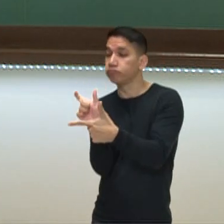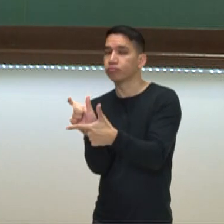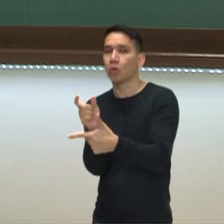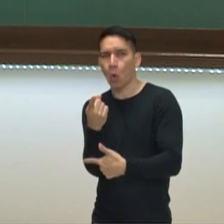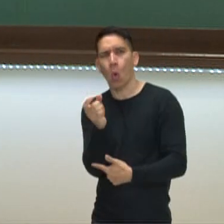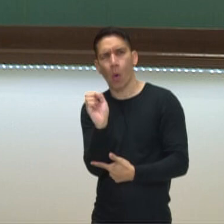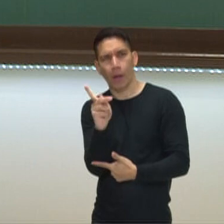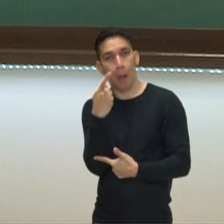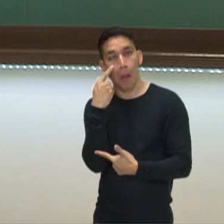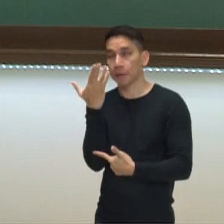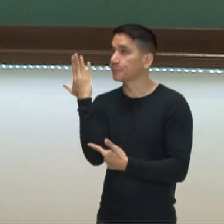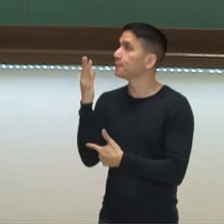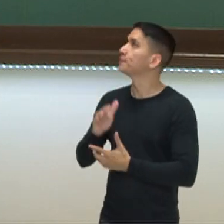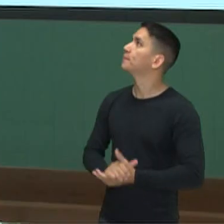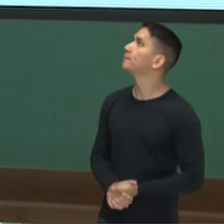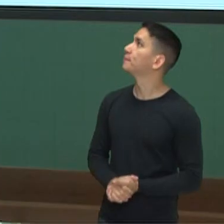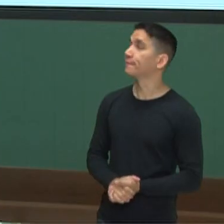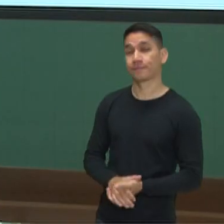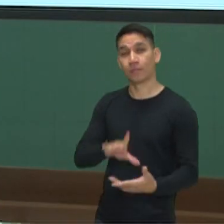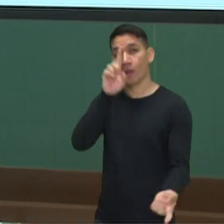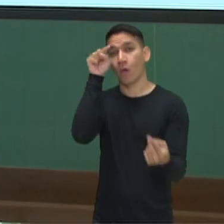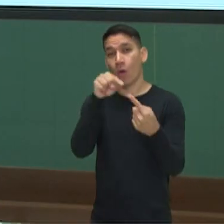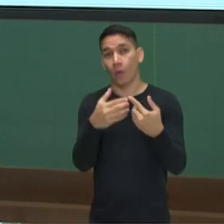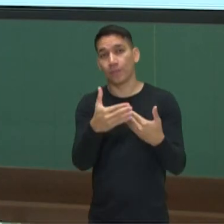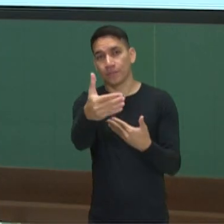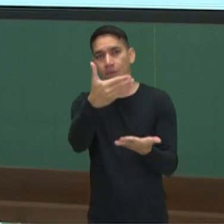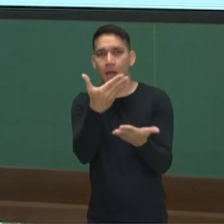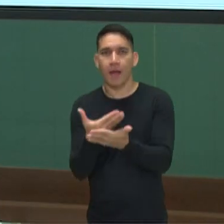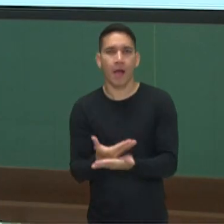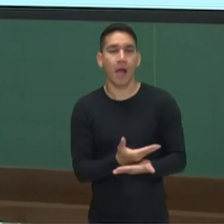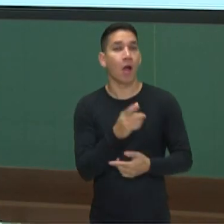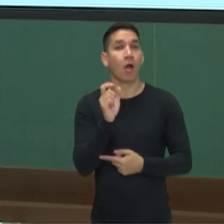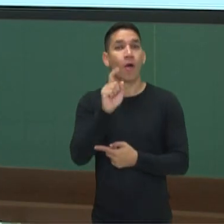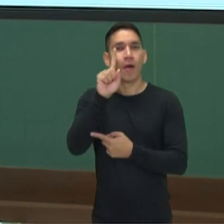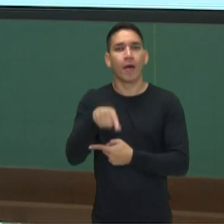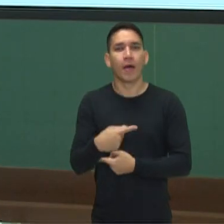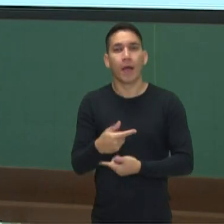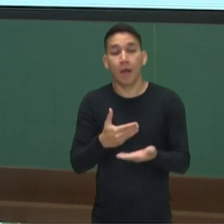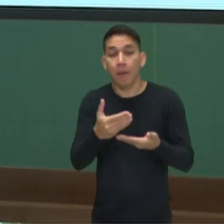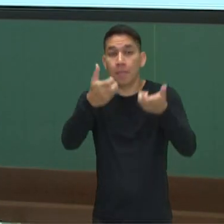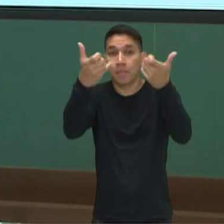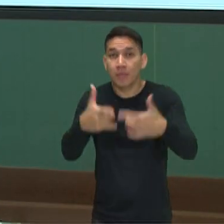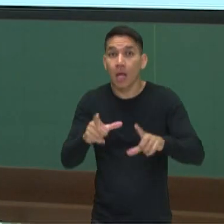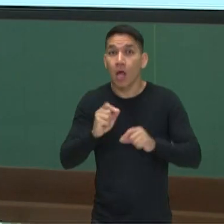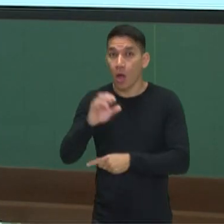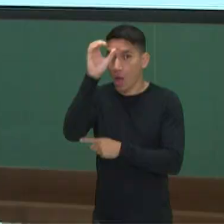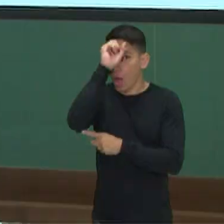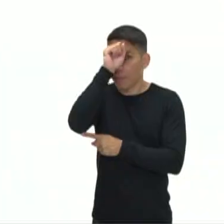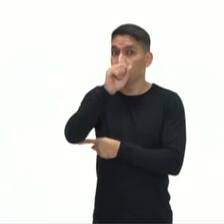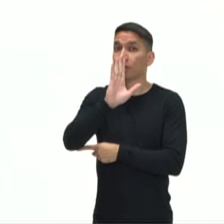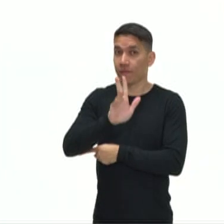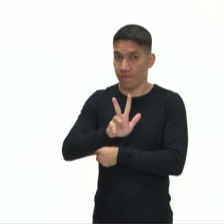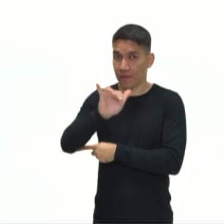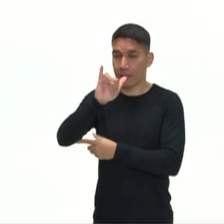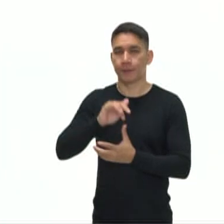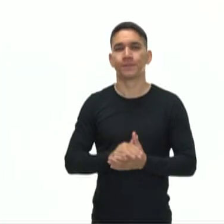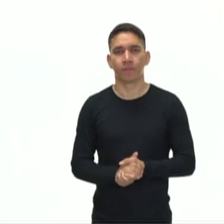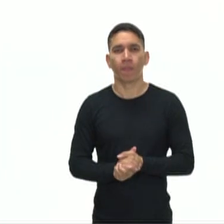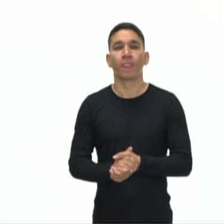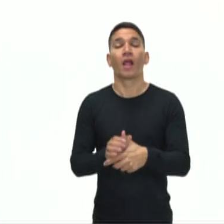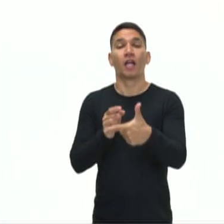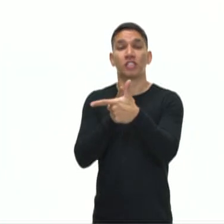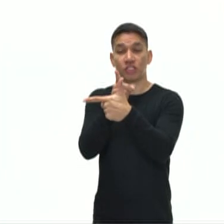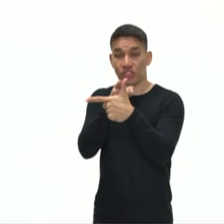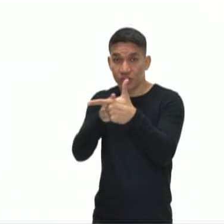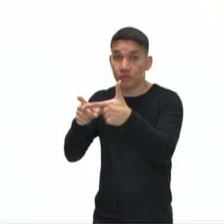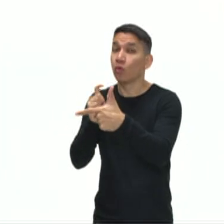Bora! Então, os objetivos da nossa aula, sairemos daqui aprendendo dividir um polinômio